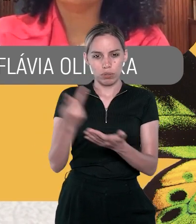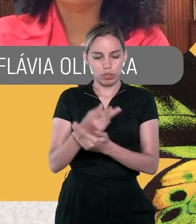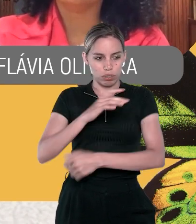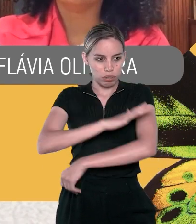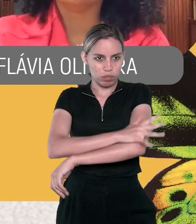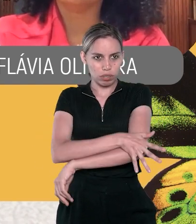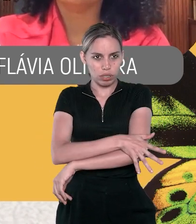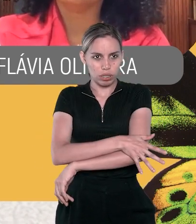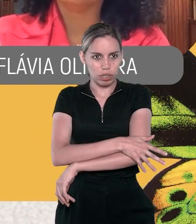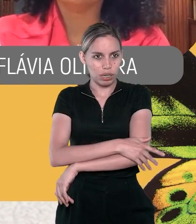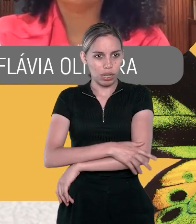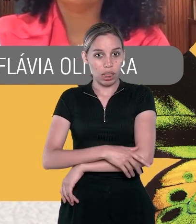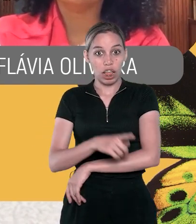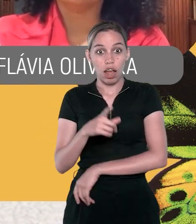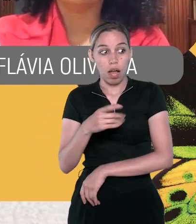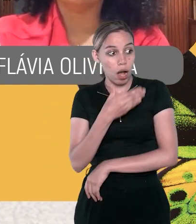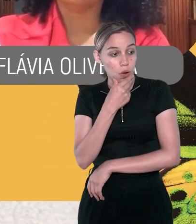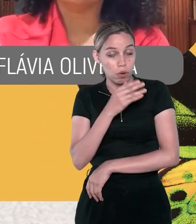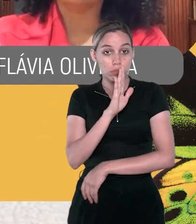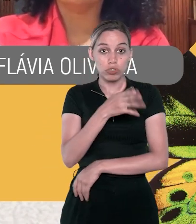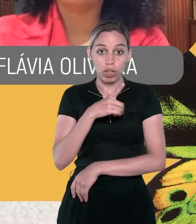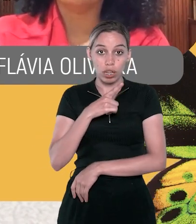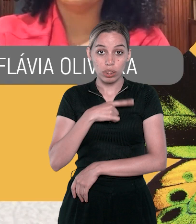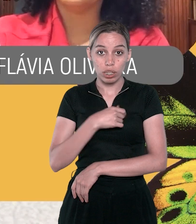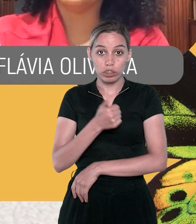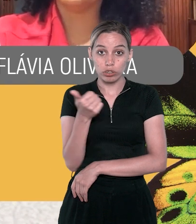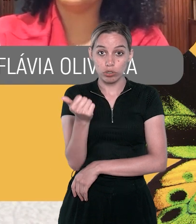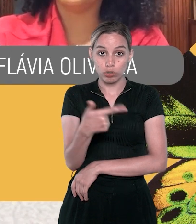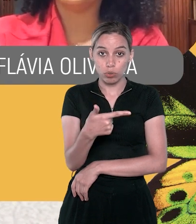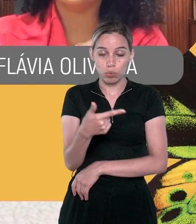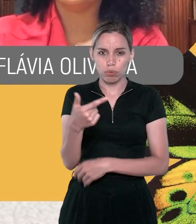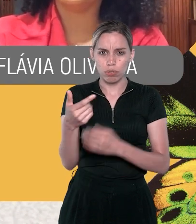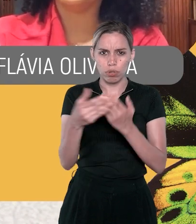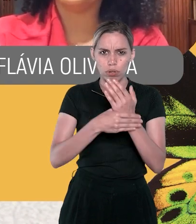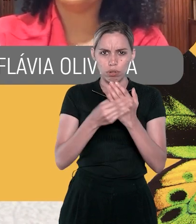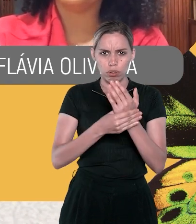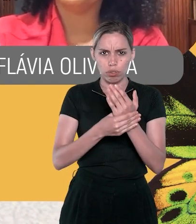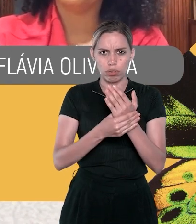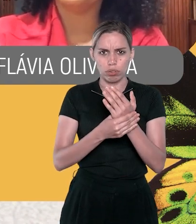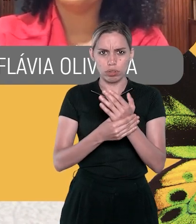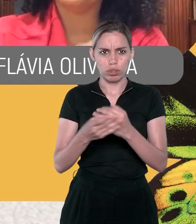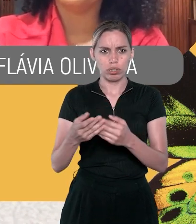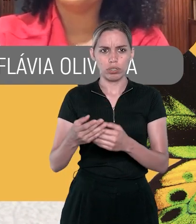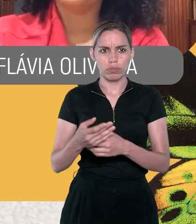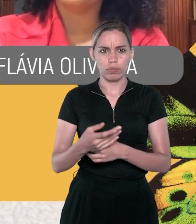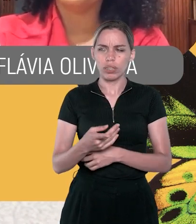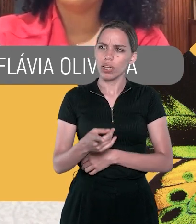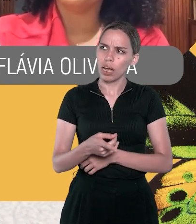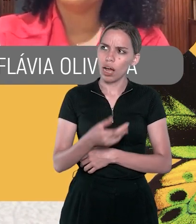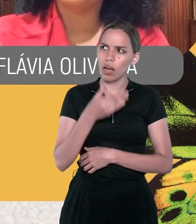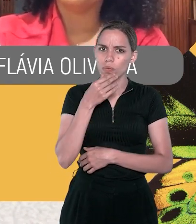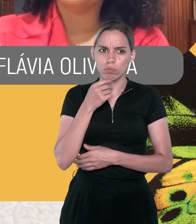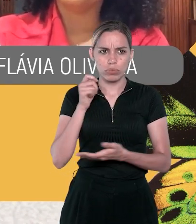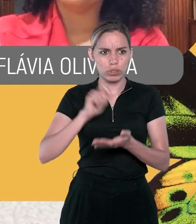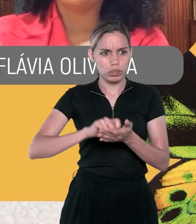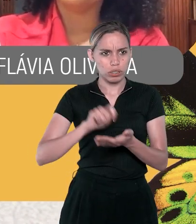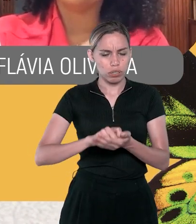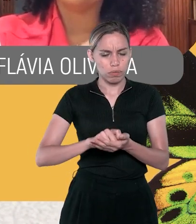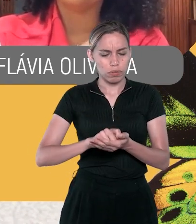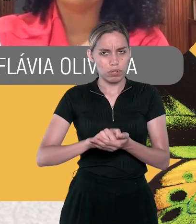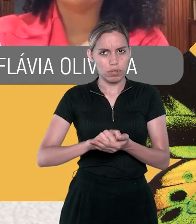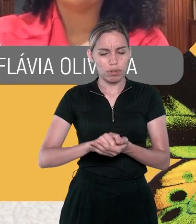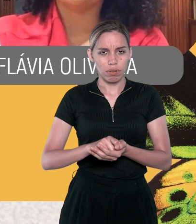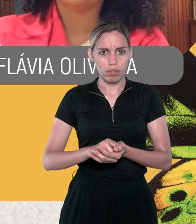todos os 12, anotando todas as possíveis idiotices que ele tem escrito nos últimos